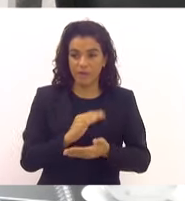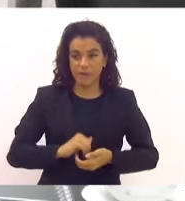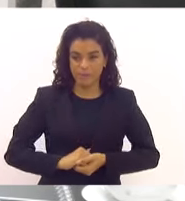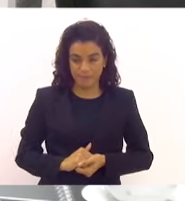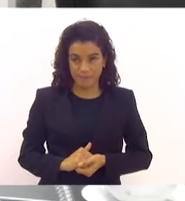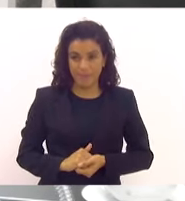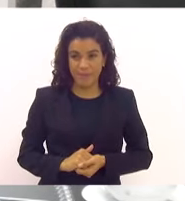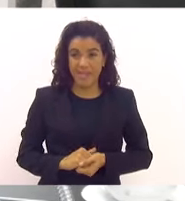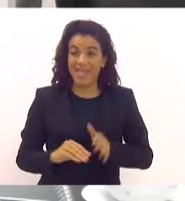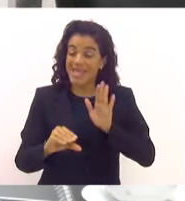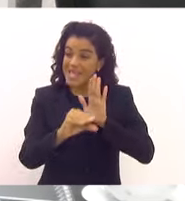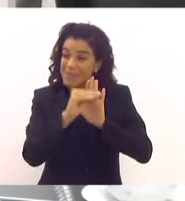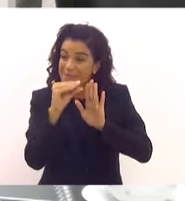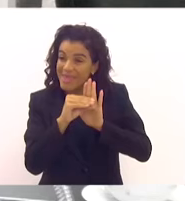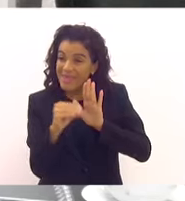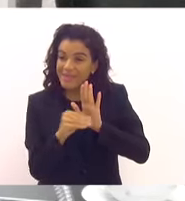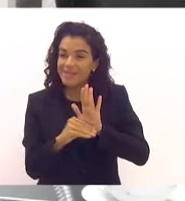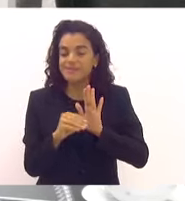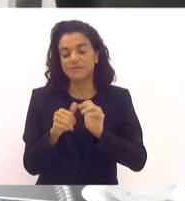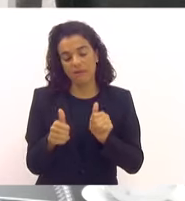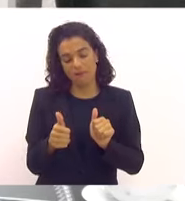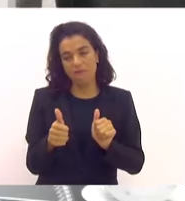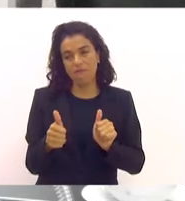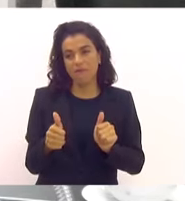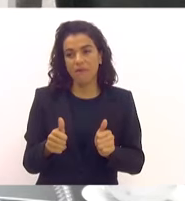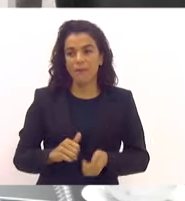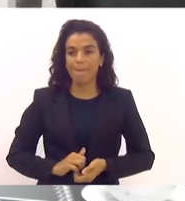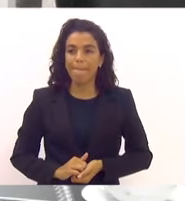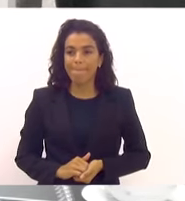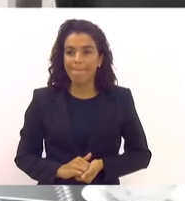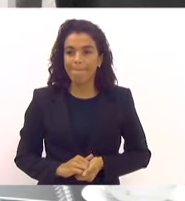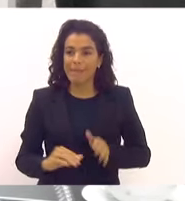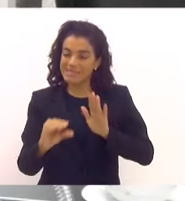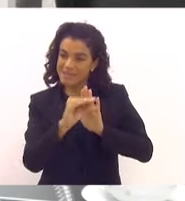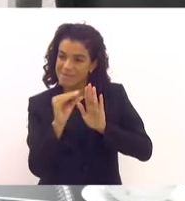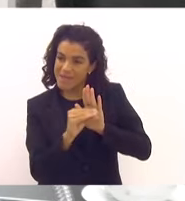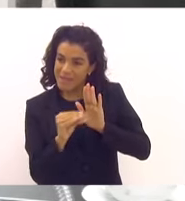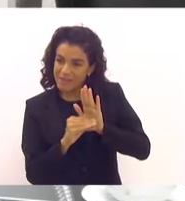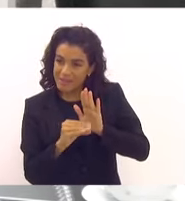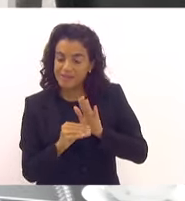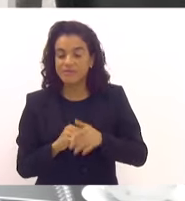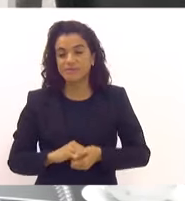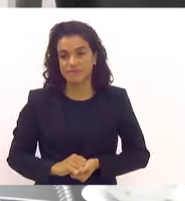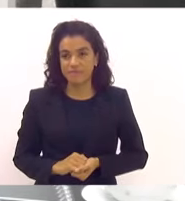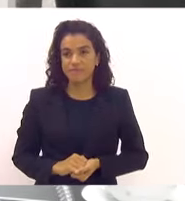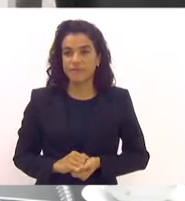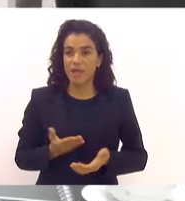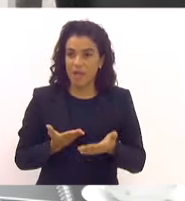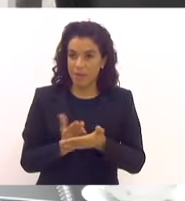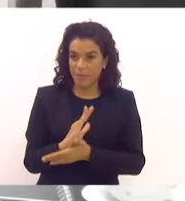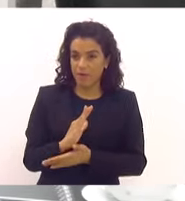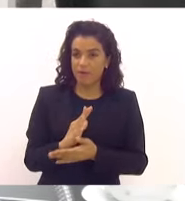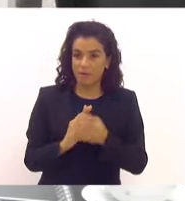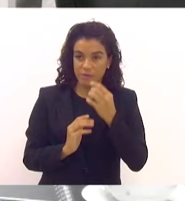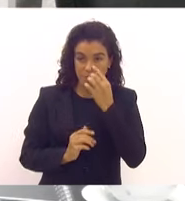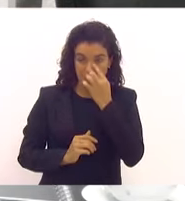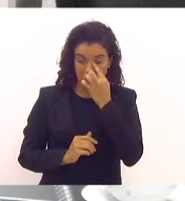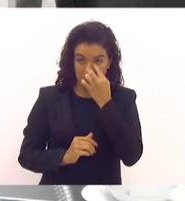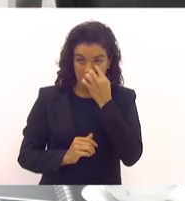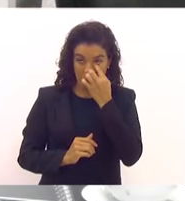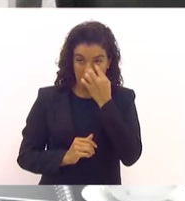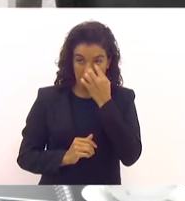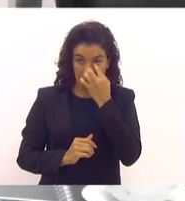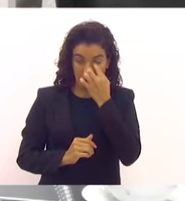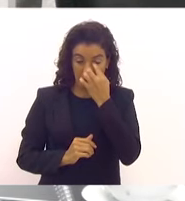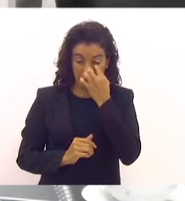Aprovado. Emendas. Emendas. Alterar as demais emendas apontadas e essa nova. Uhum. Então, aprovado o parecer,